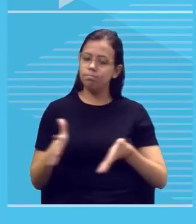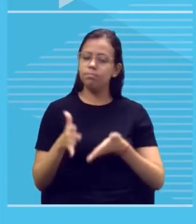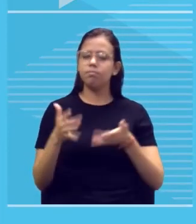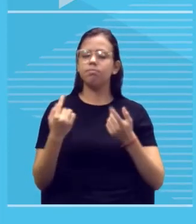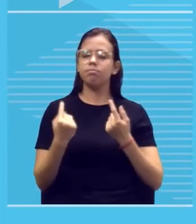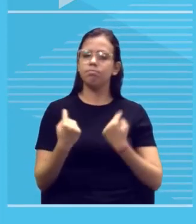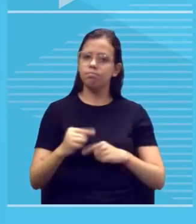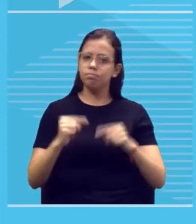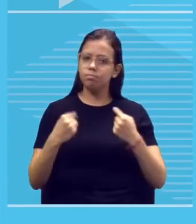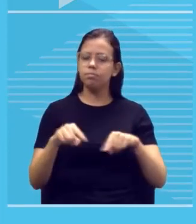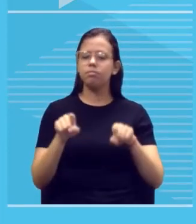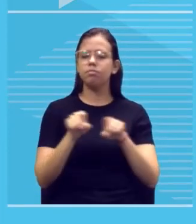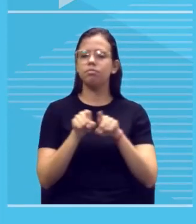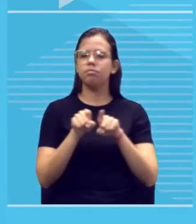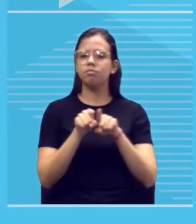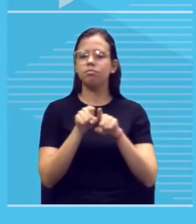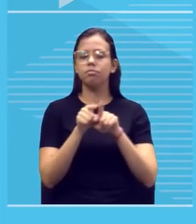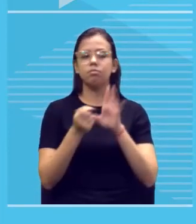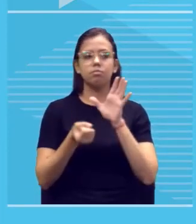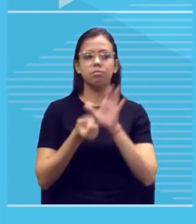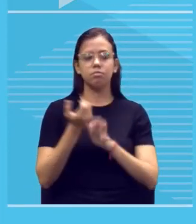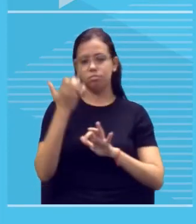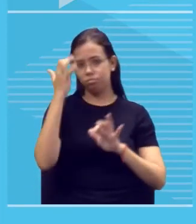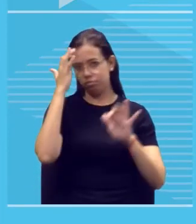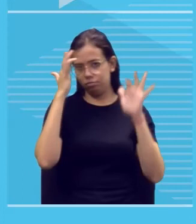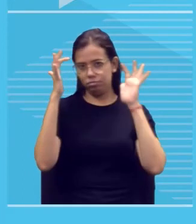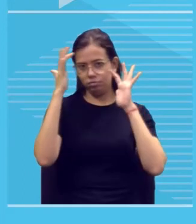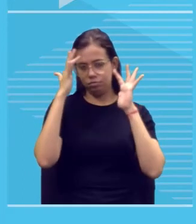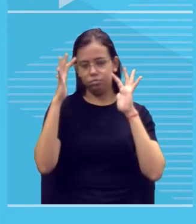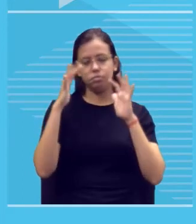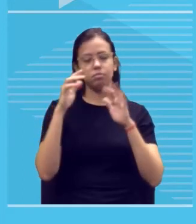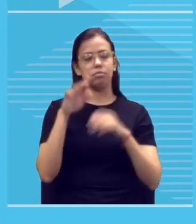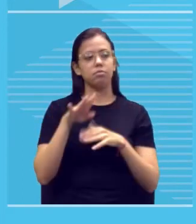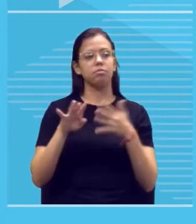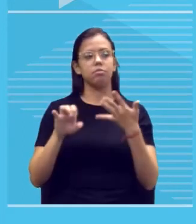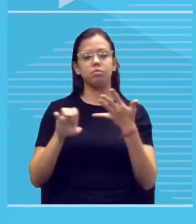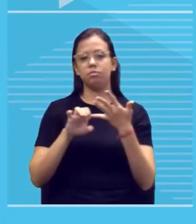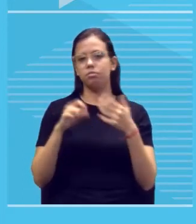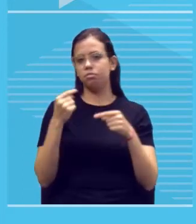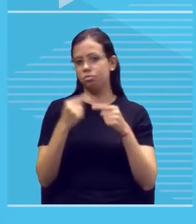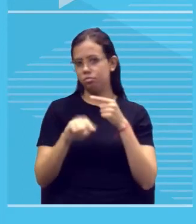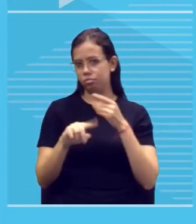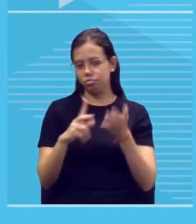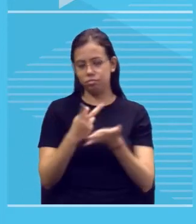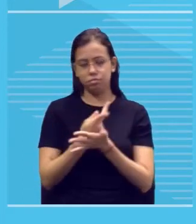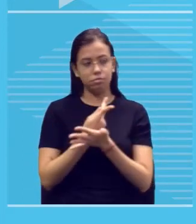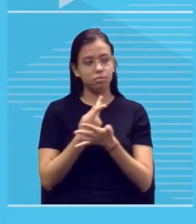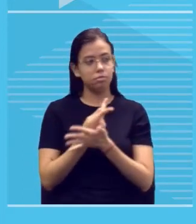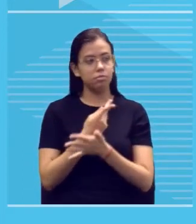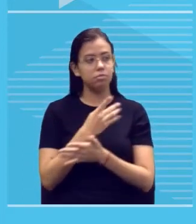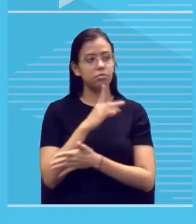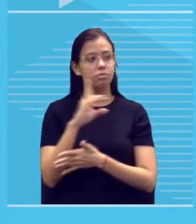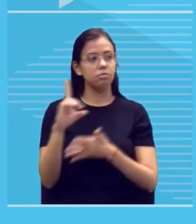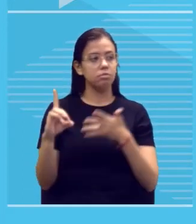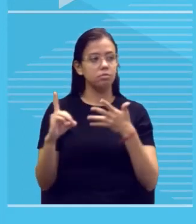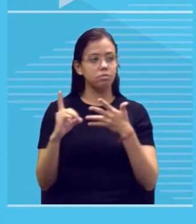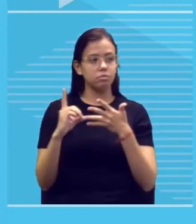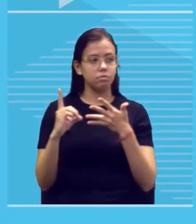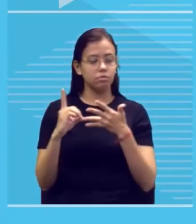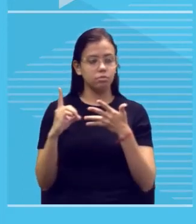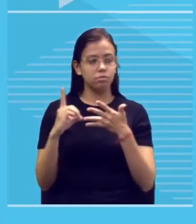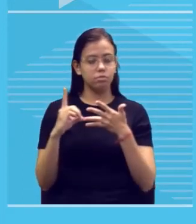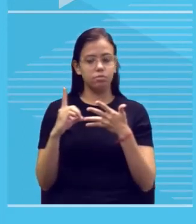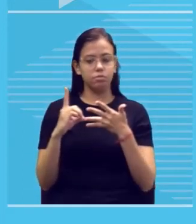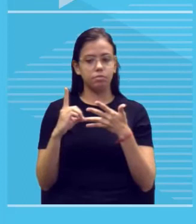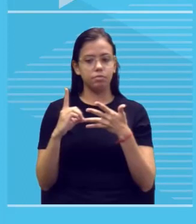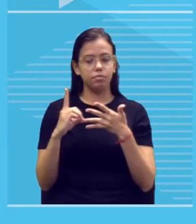construindo reflexão então letra É não a letra é não entra aí tá errado a letra D de transformação do